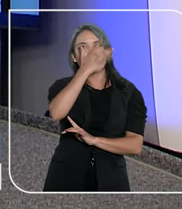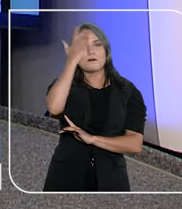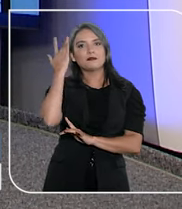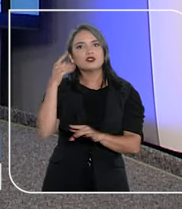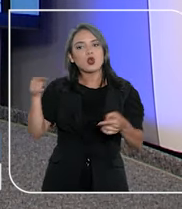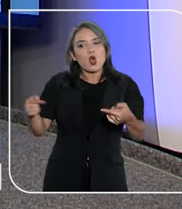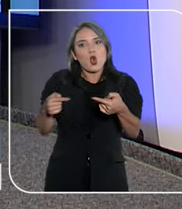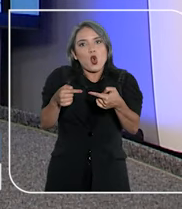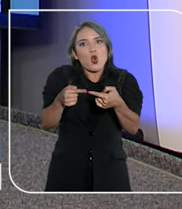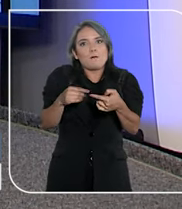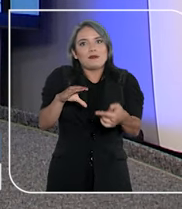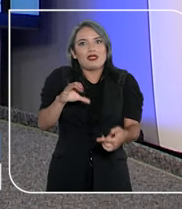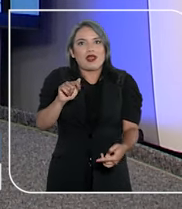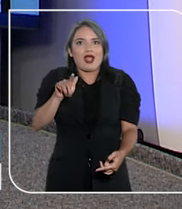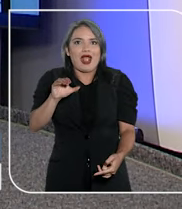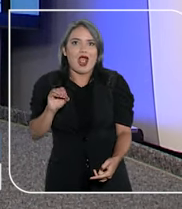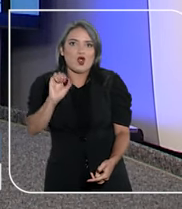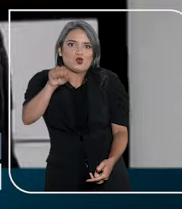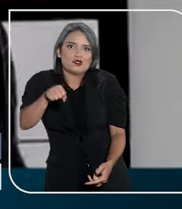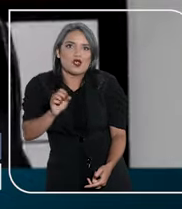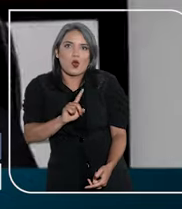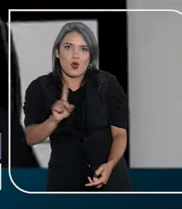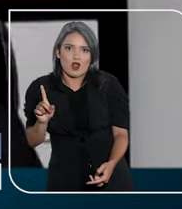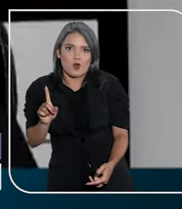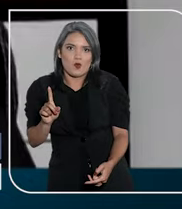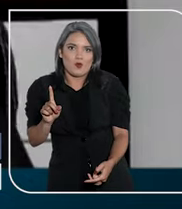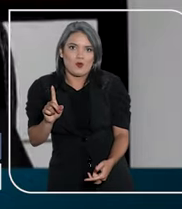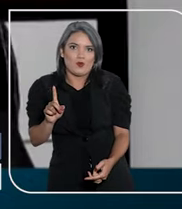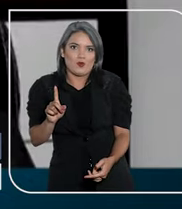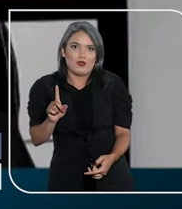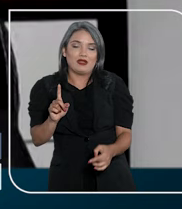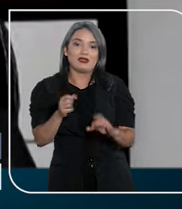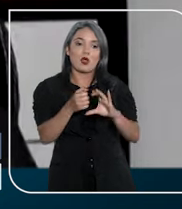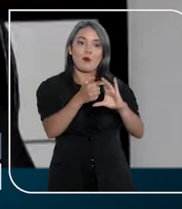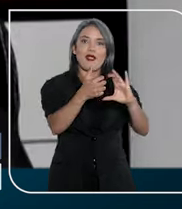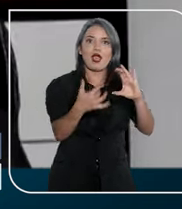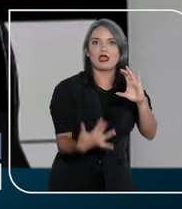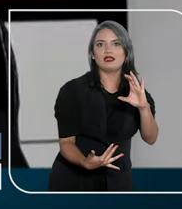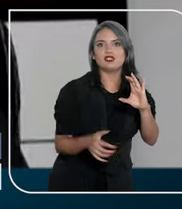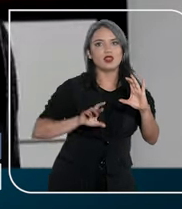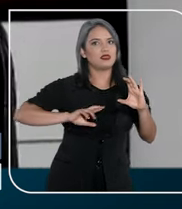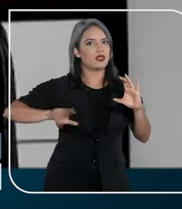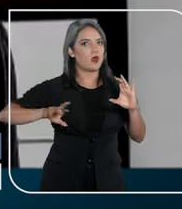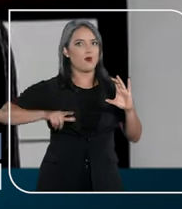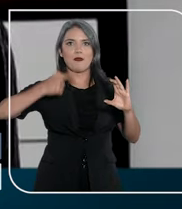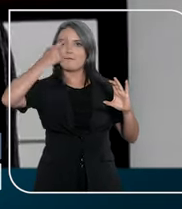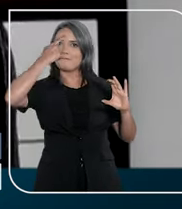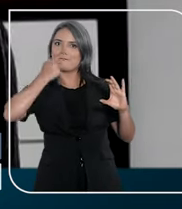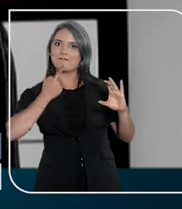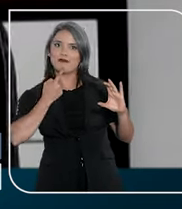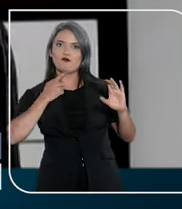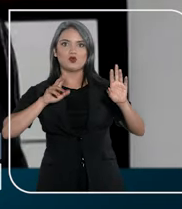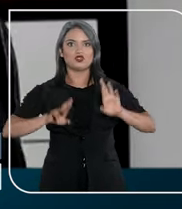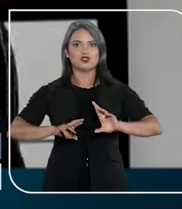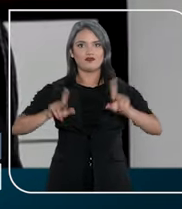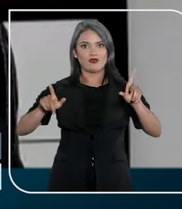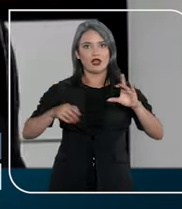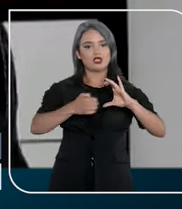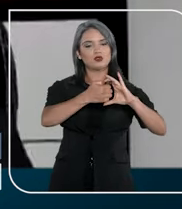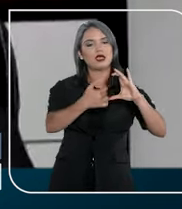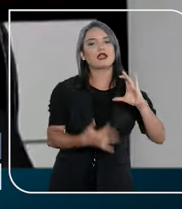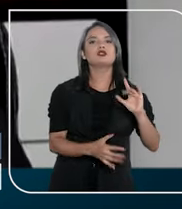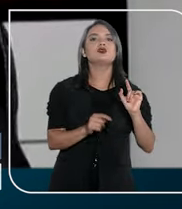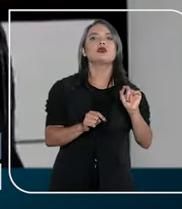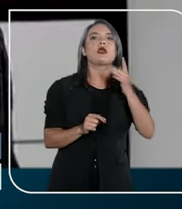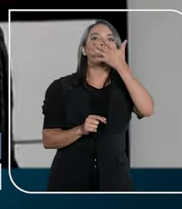que seria uma característica restritiva ou impeditiva? Não é perfil. Característica restritiva ou impeditiva é aquela que o sujeito